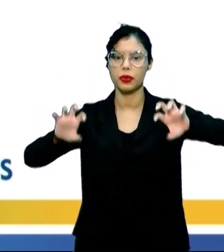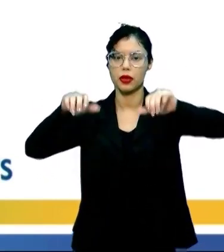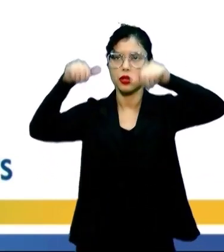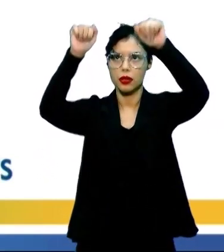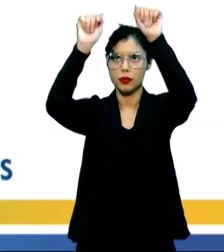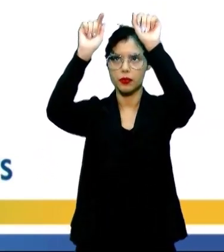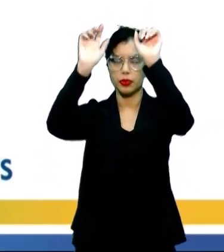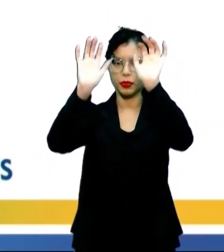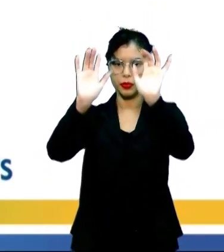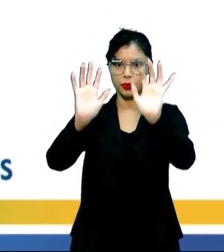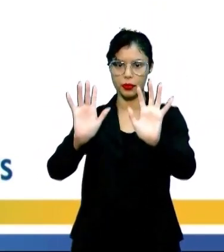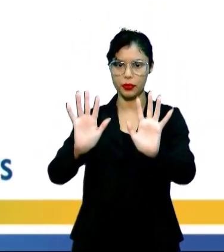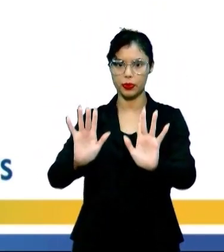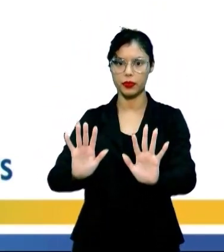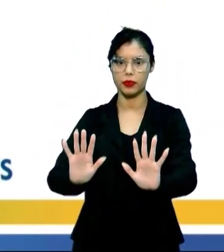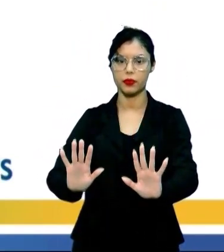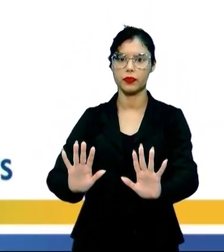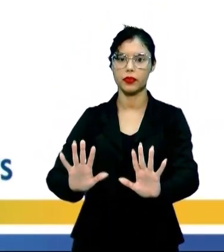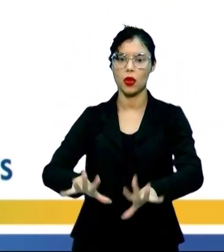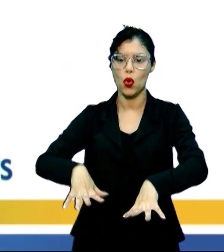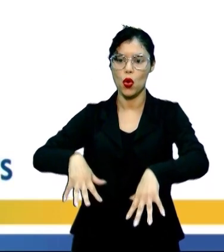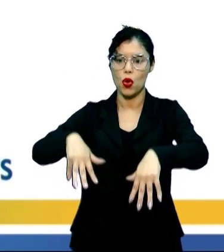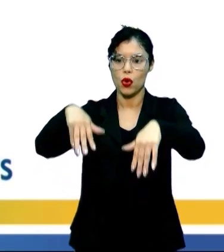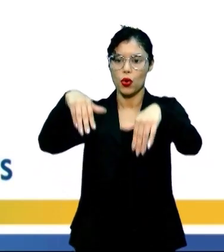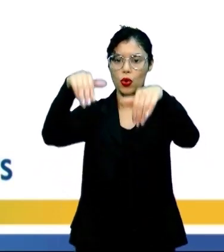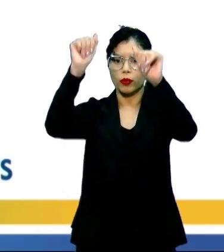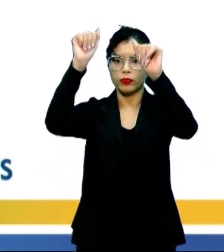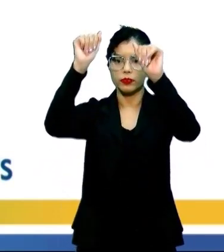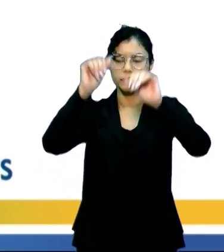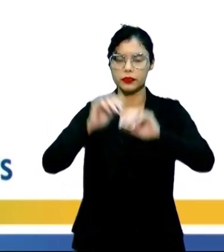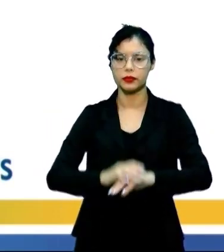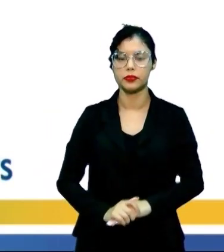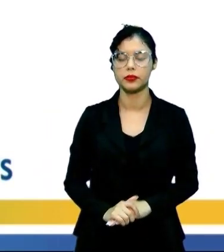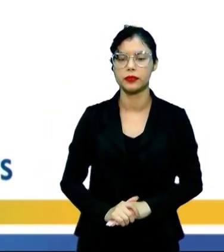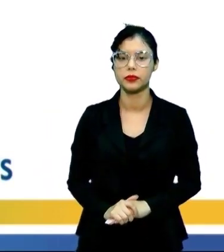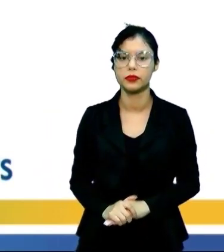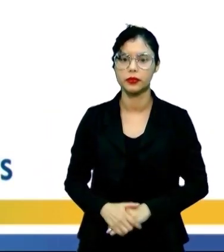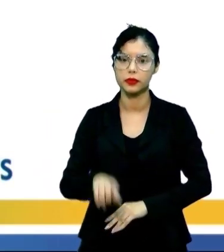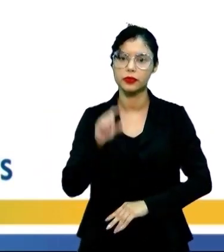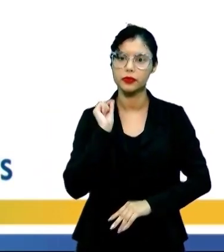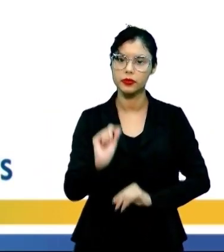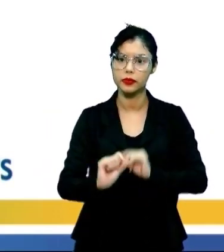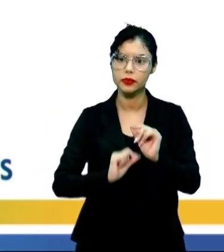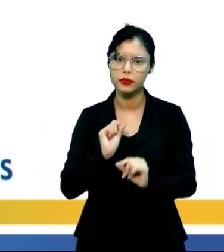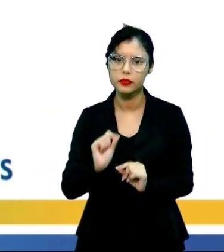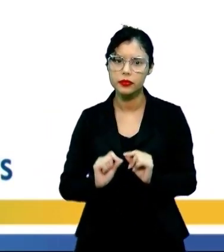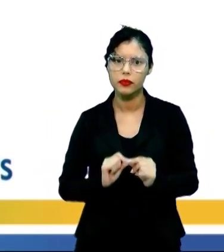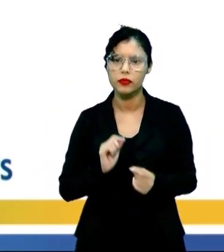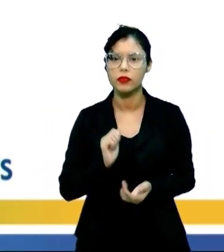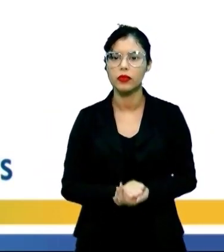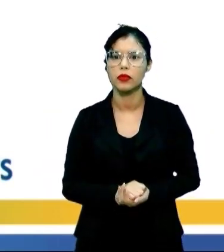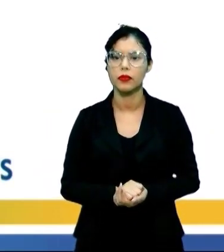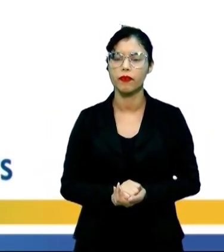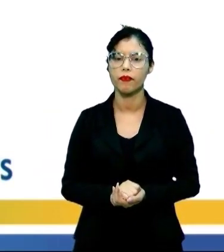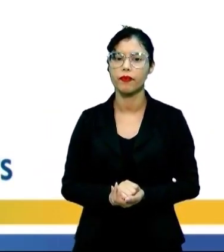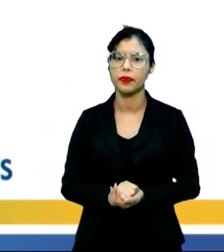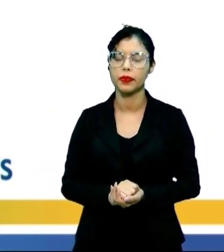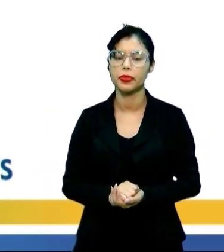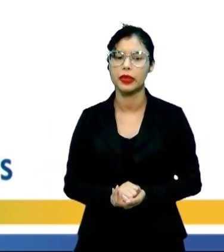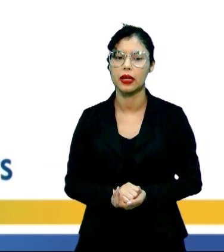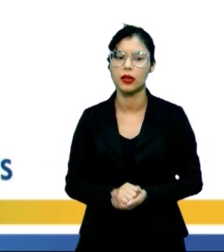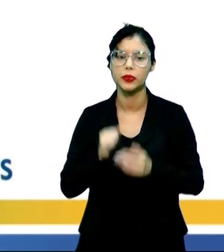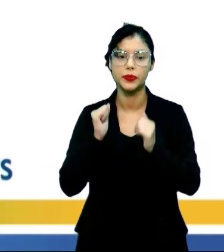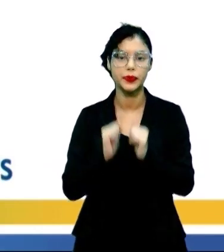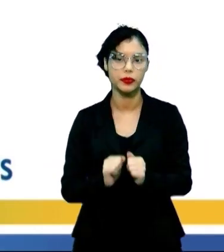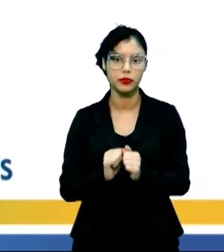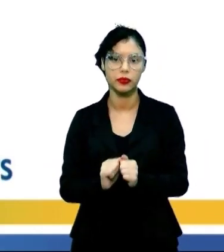da precipitação e da transpiração. Legal. E o que é? O ciclo que permite